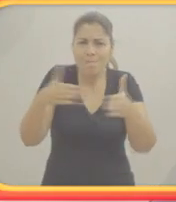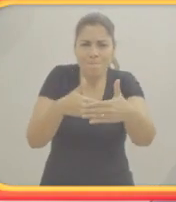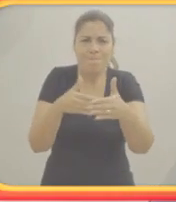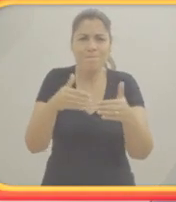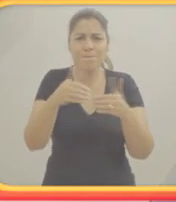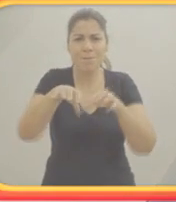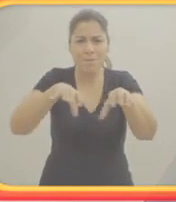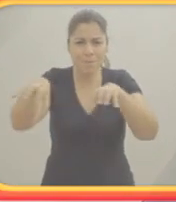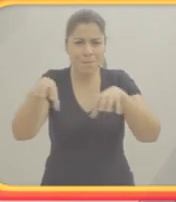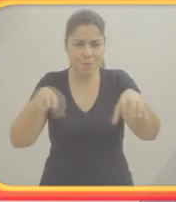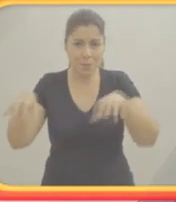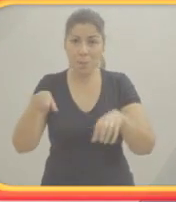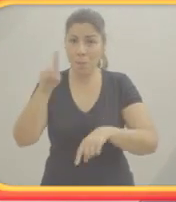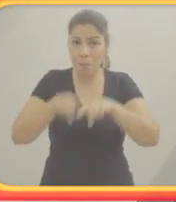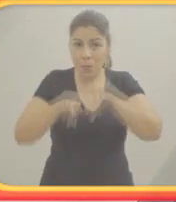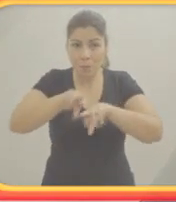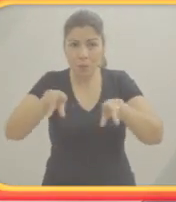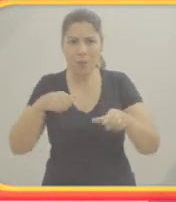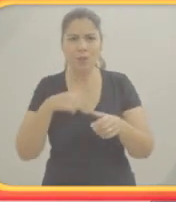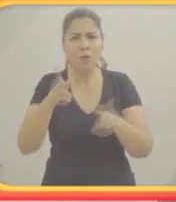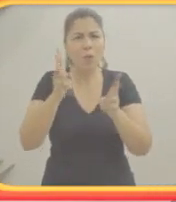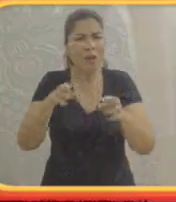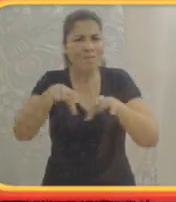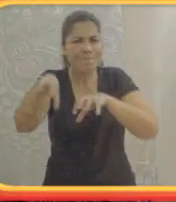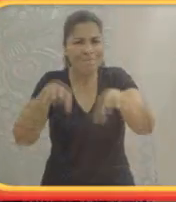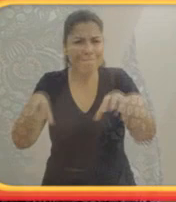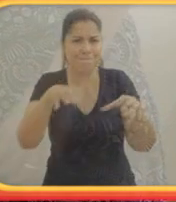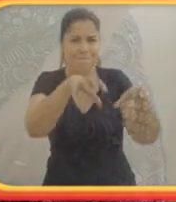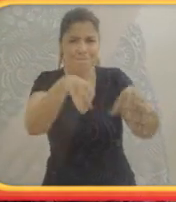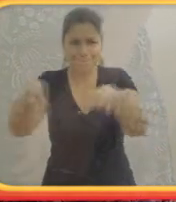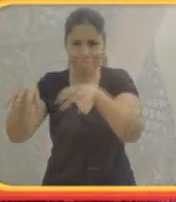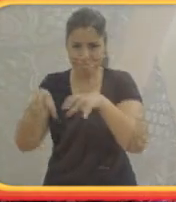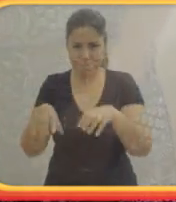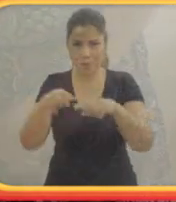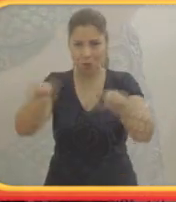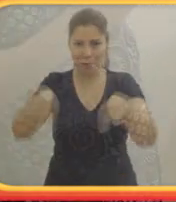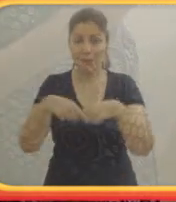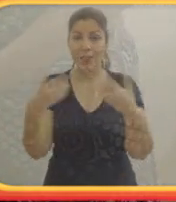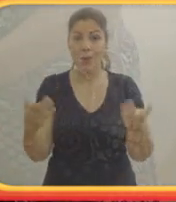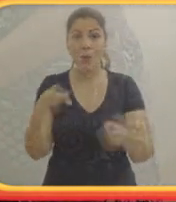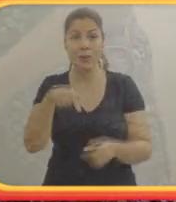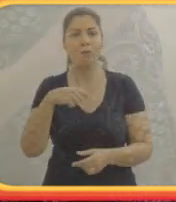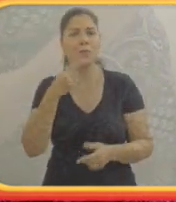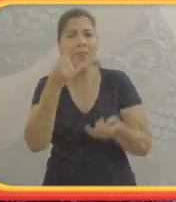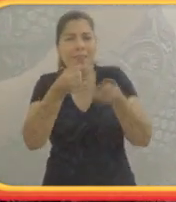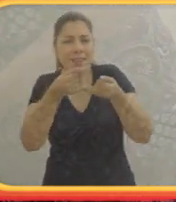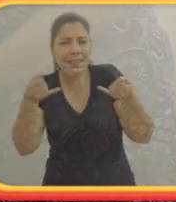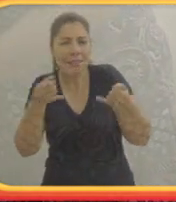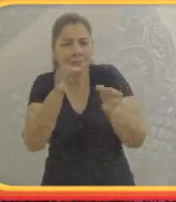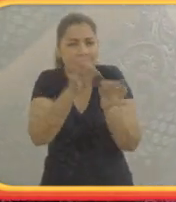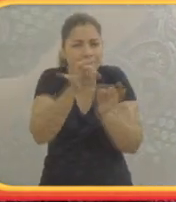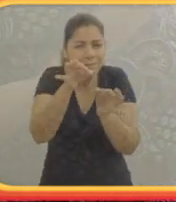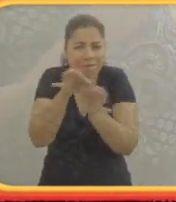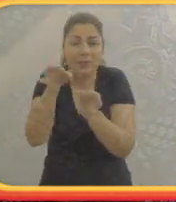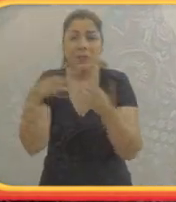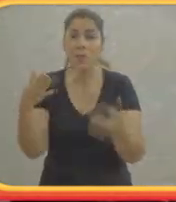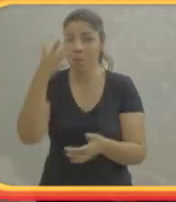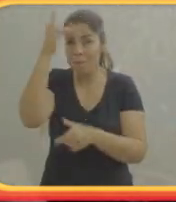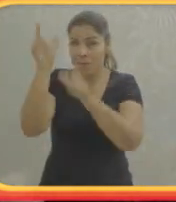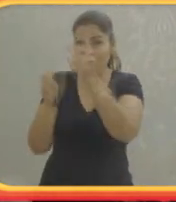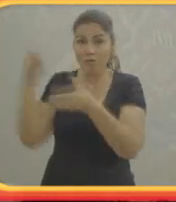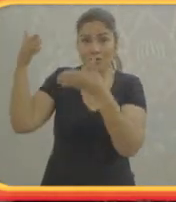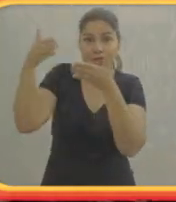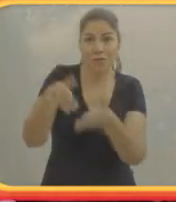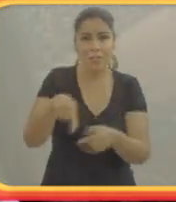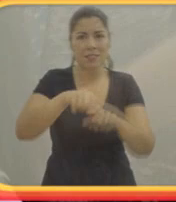outros materiais eu procuro deixar em um lugar separado. Os produtos eu deixo em outro lugar, separado por linhas. Quando os